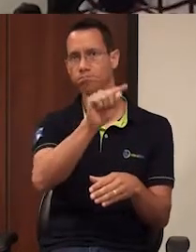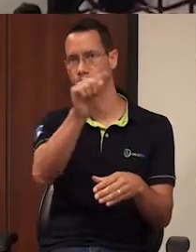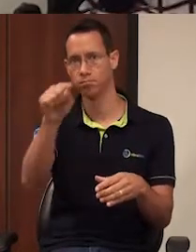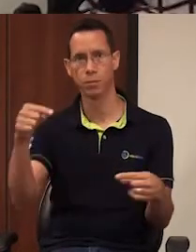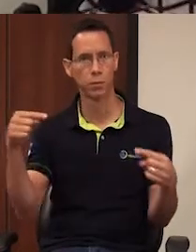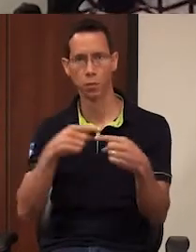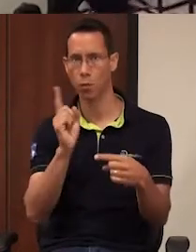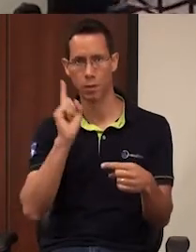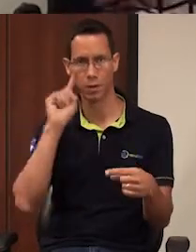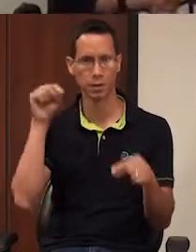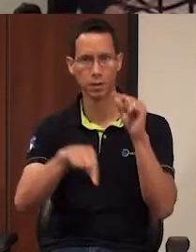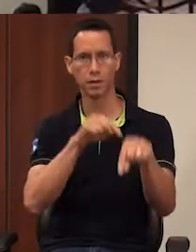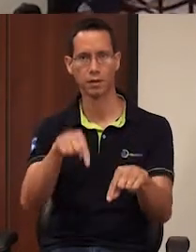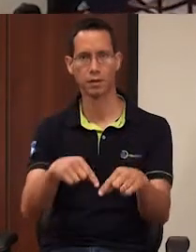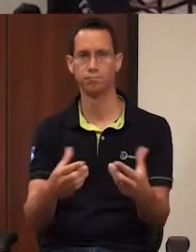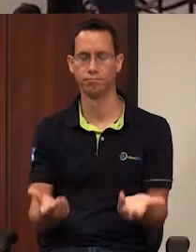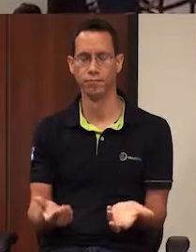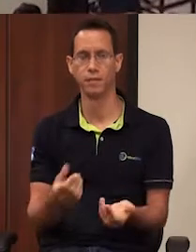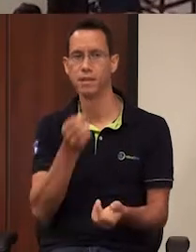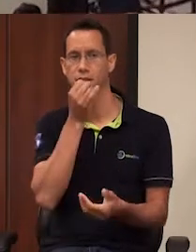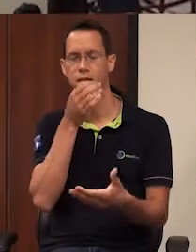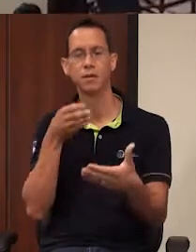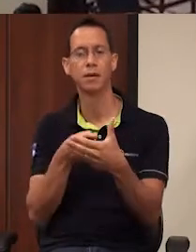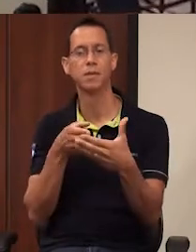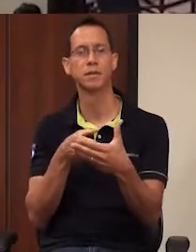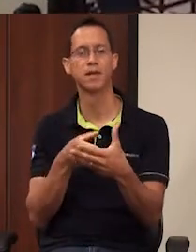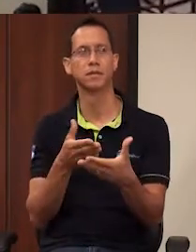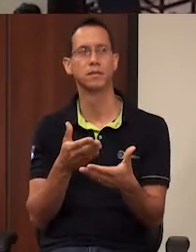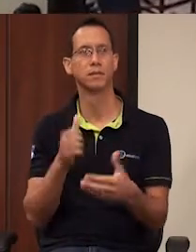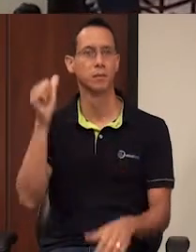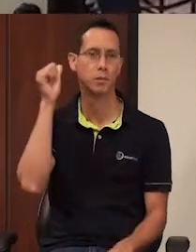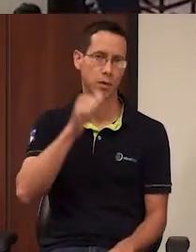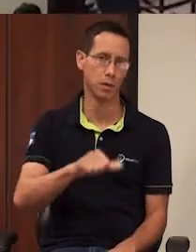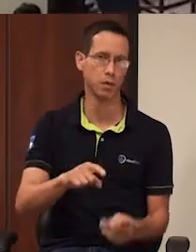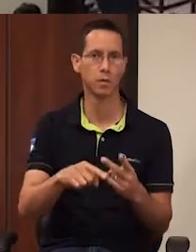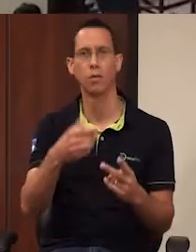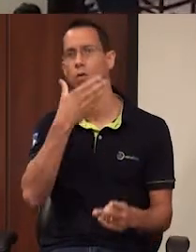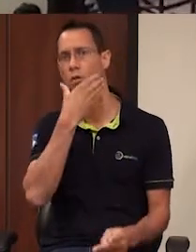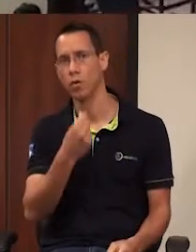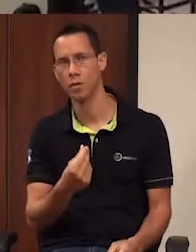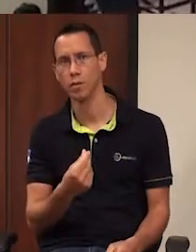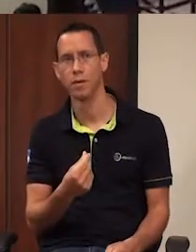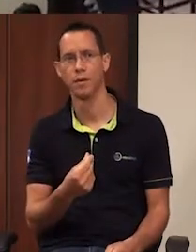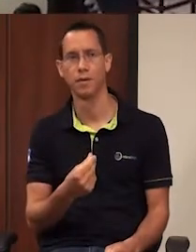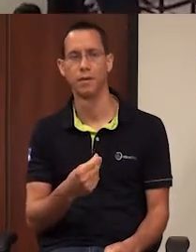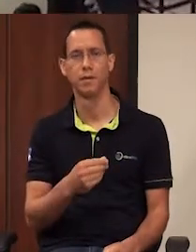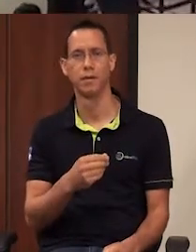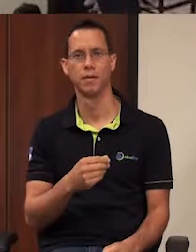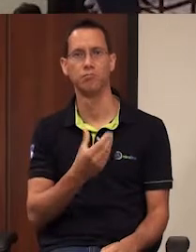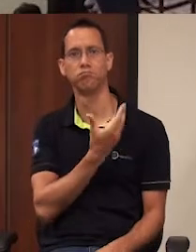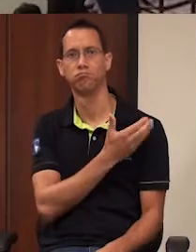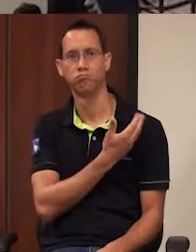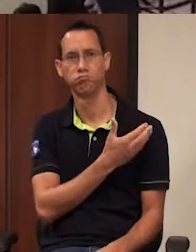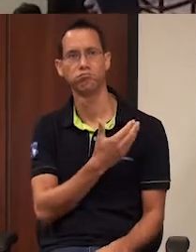acontecia antigamente, por exemplo, se aplicava também, se restringia a capacidade, como eu falei, de mulheres, de negros, né? E aí a gente